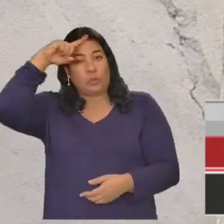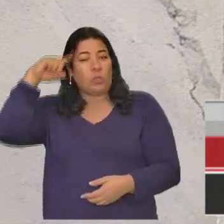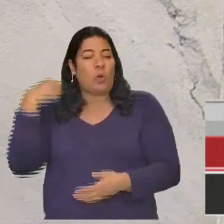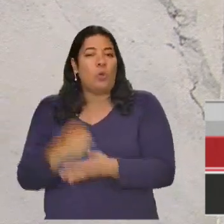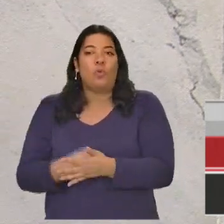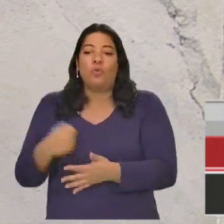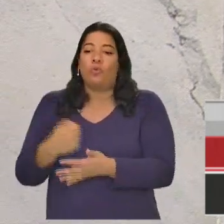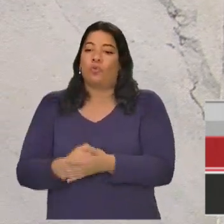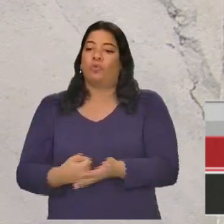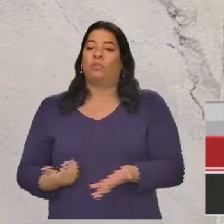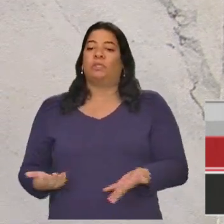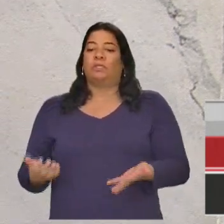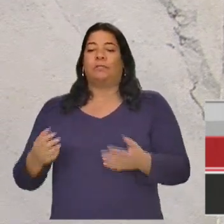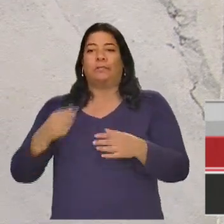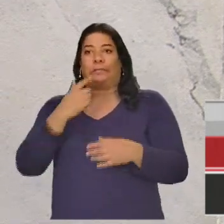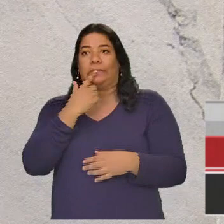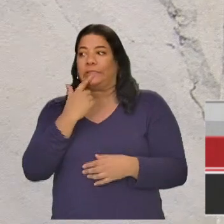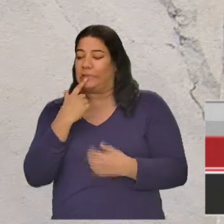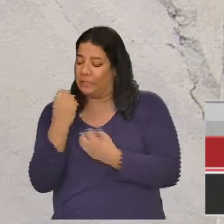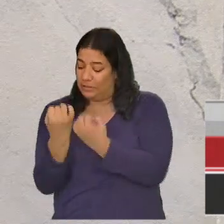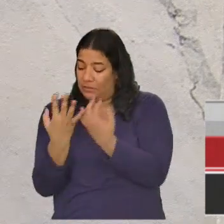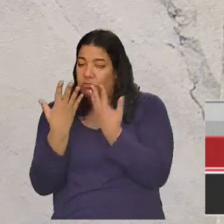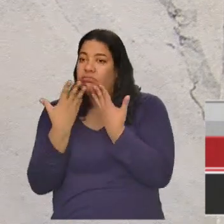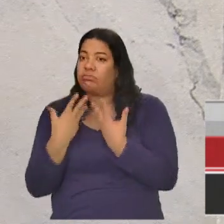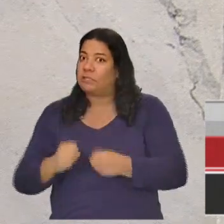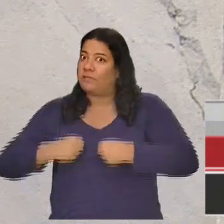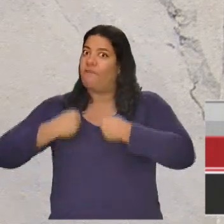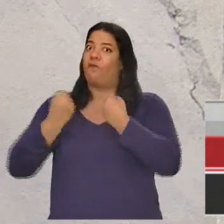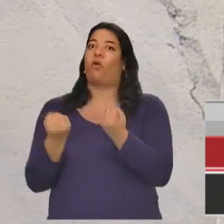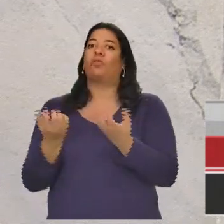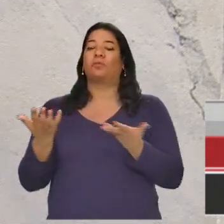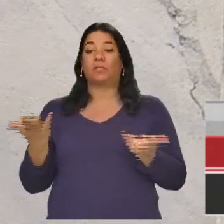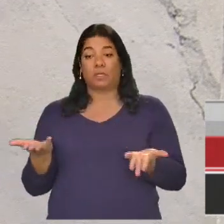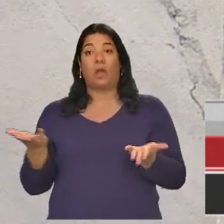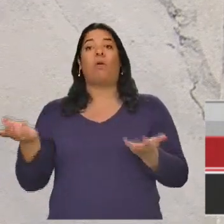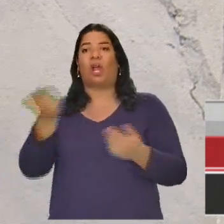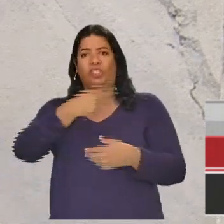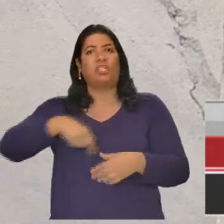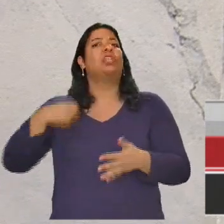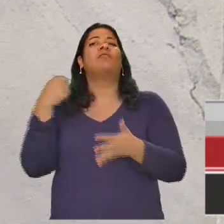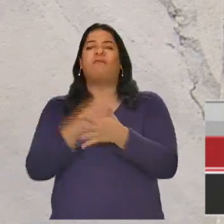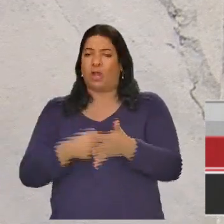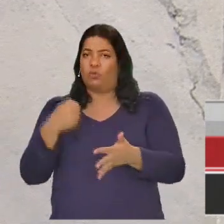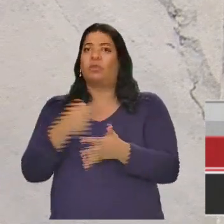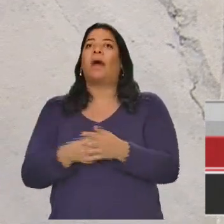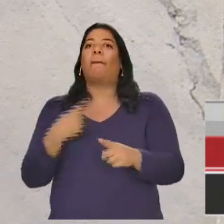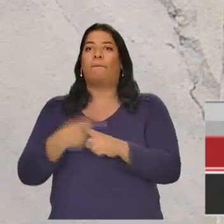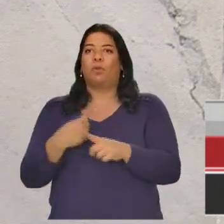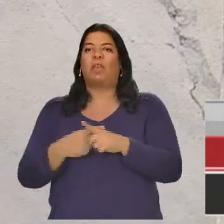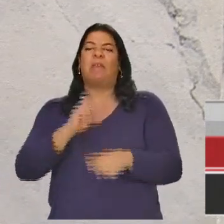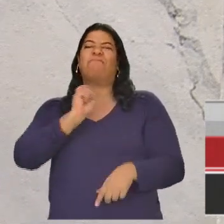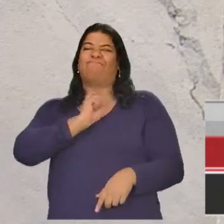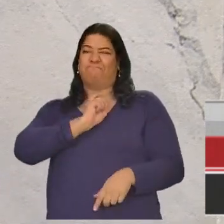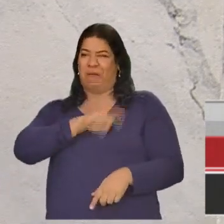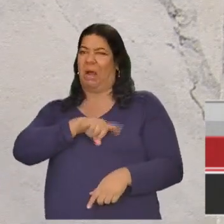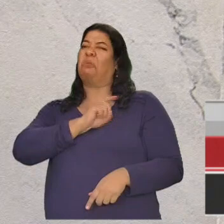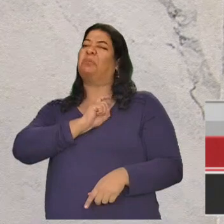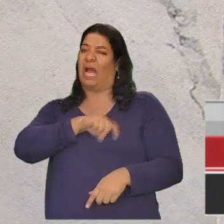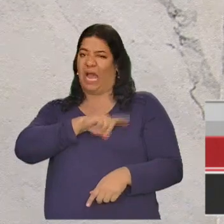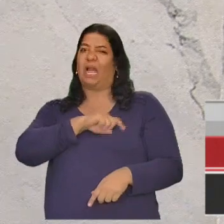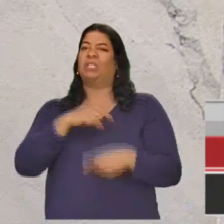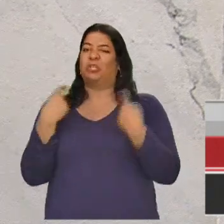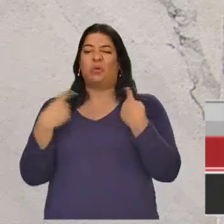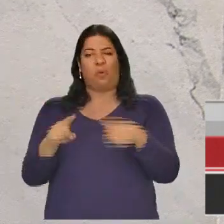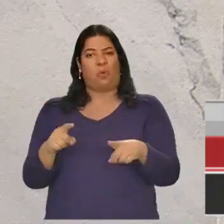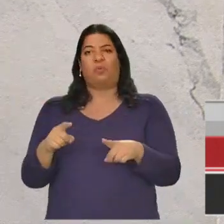luta e com muito sangue então essa vai ser a nossa grande luta contra essa malfadada e perversa reforma da